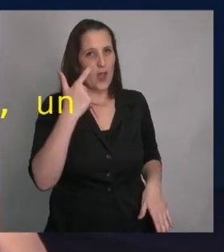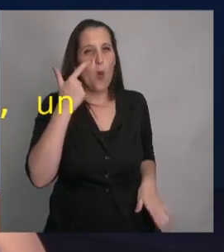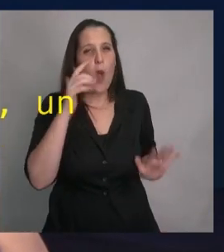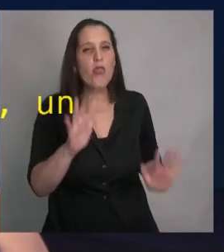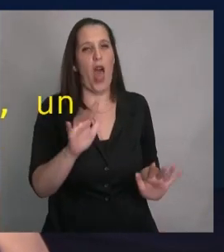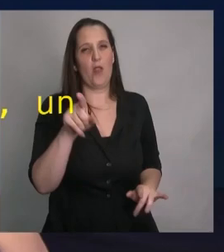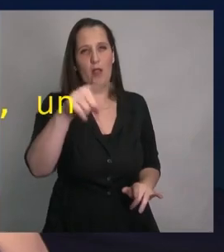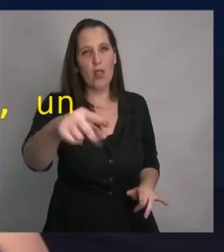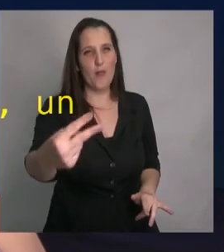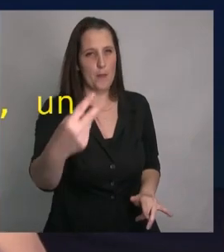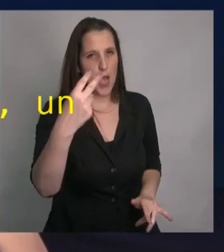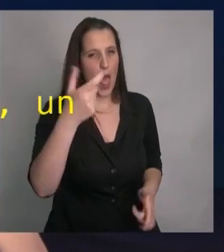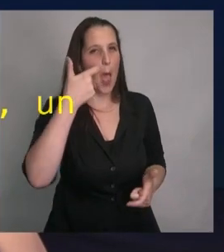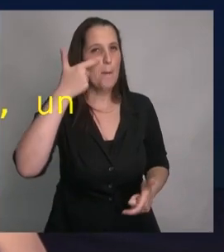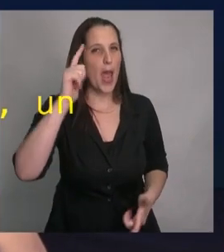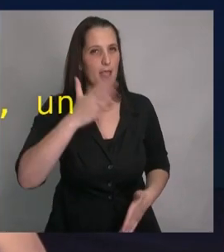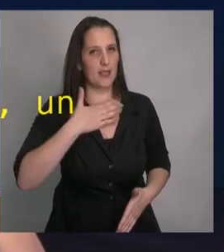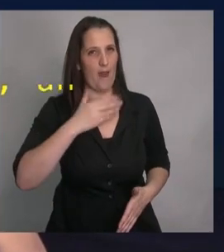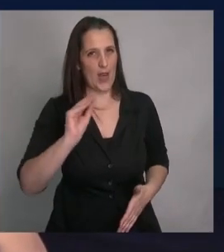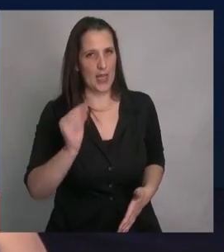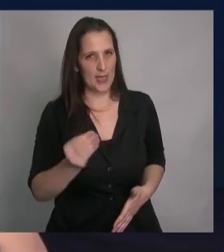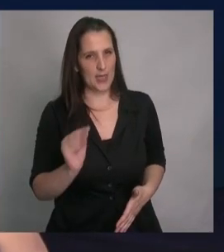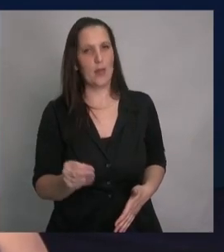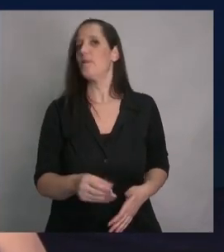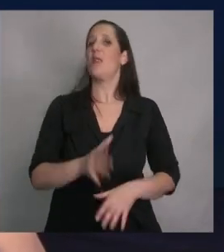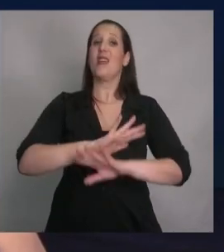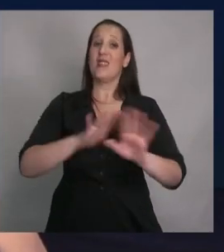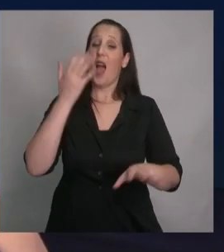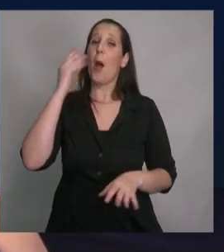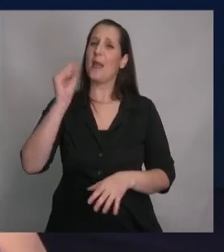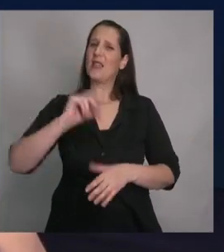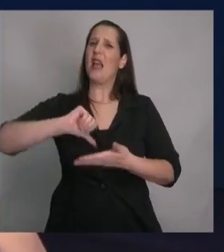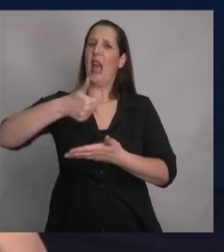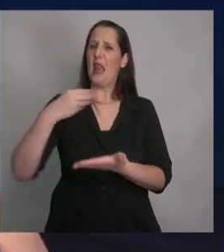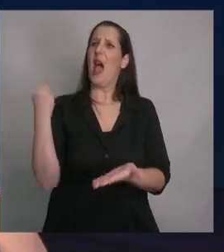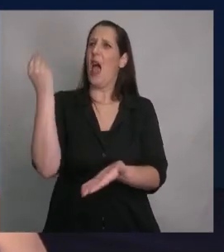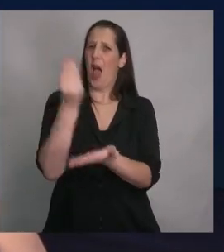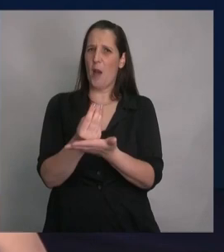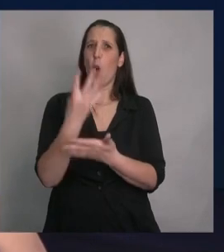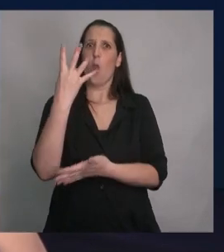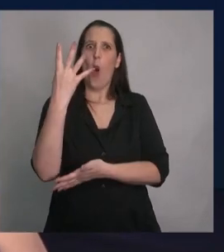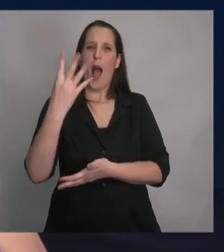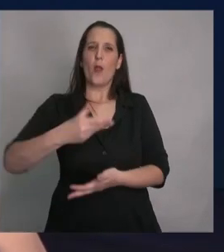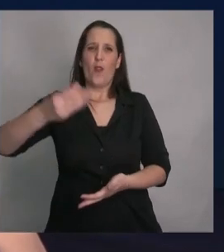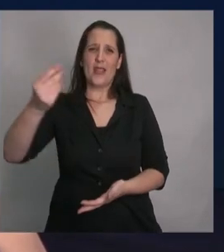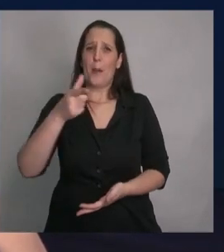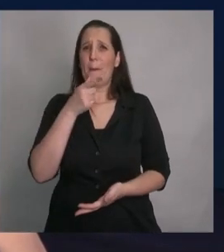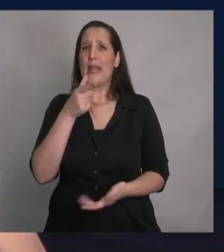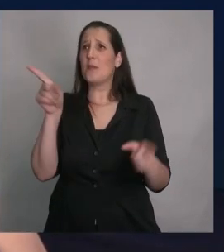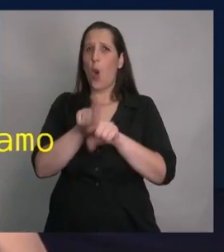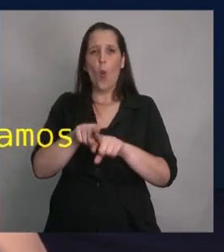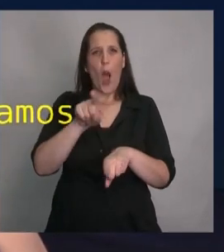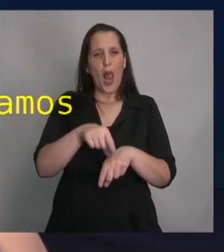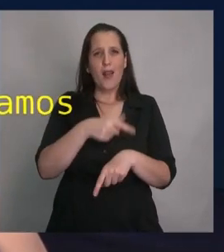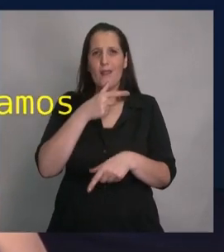parecíamos criança frente ao que houve. Para nós há uma suspeita de cooperação